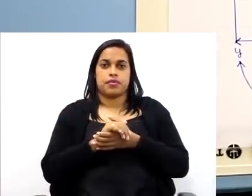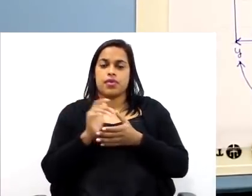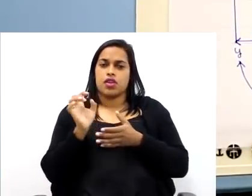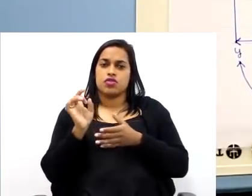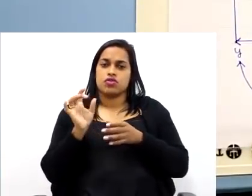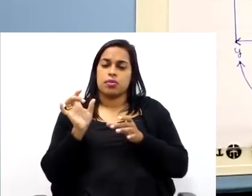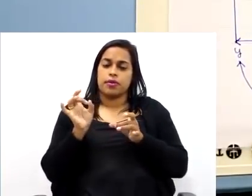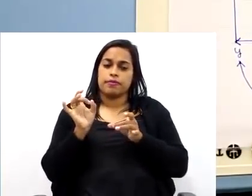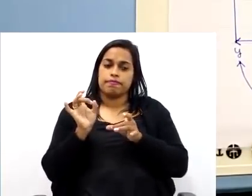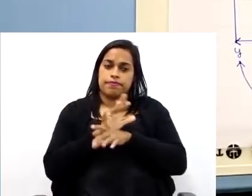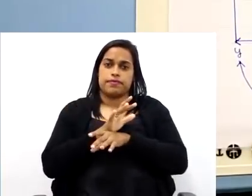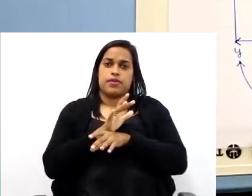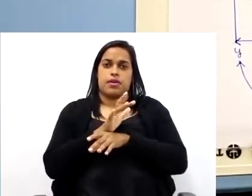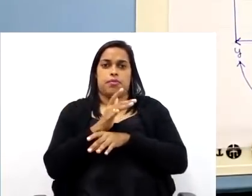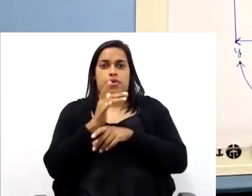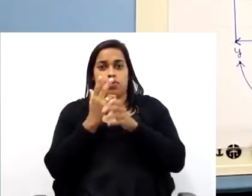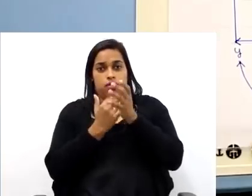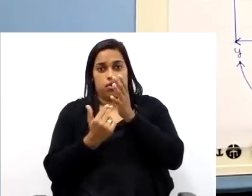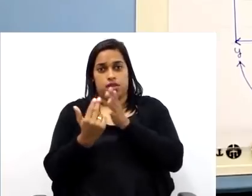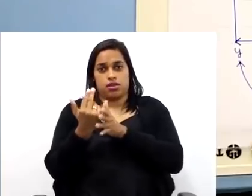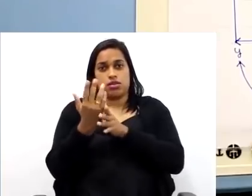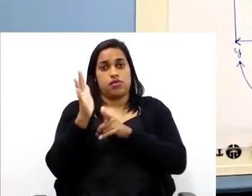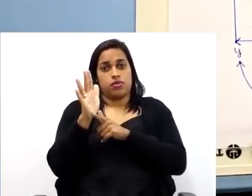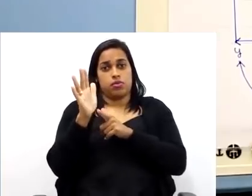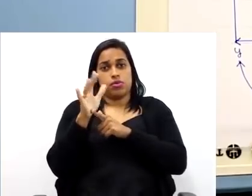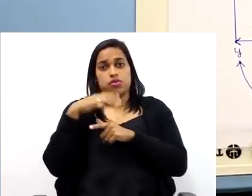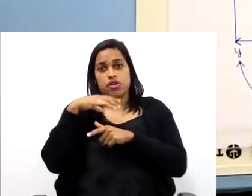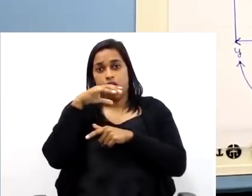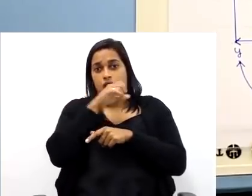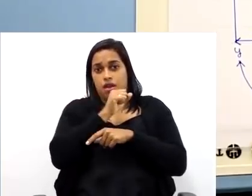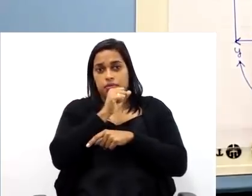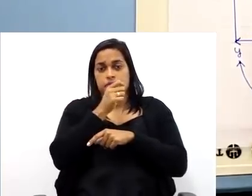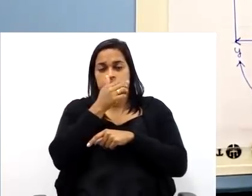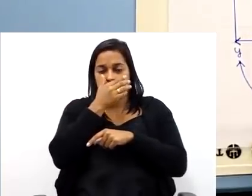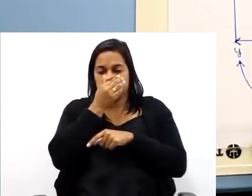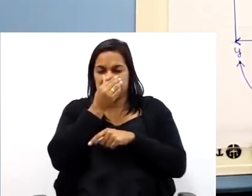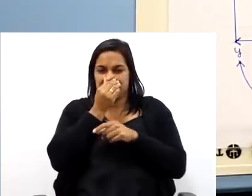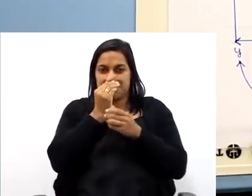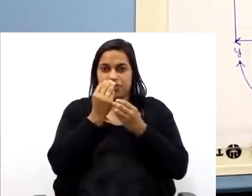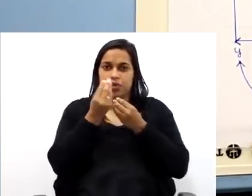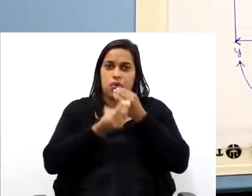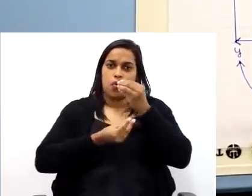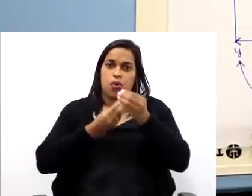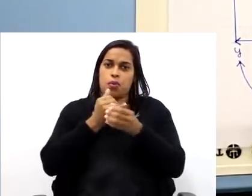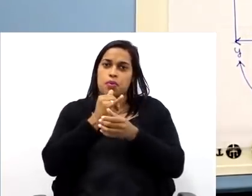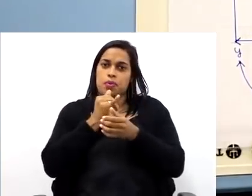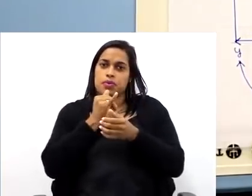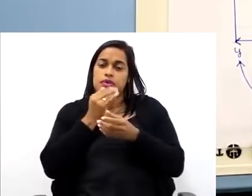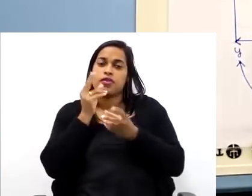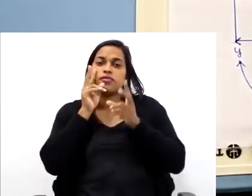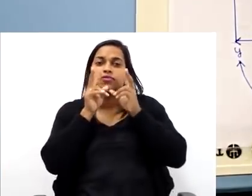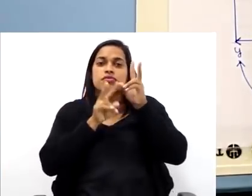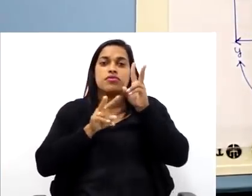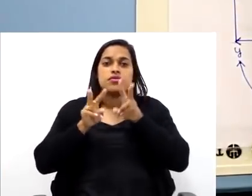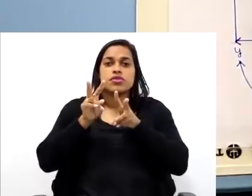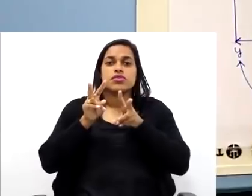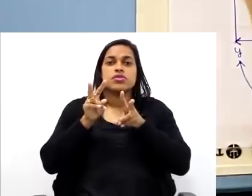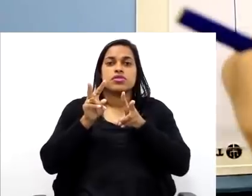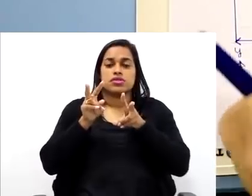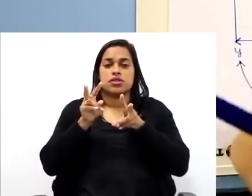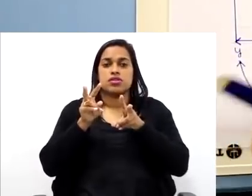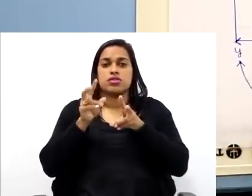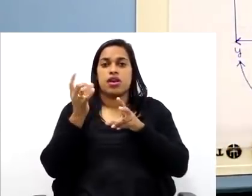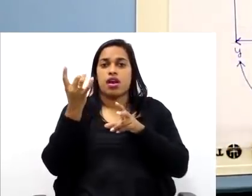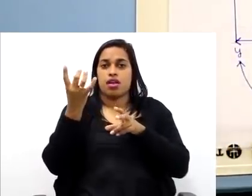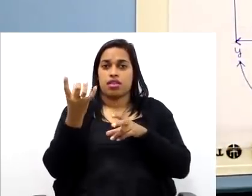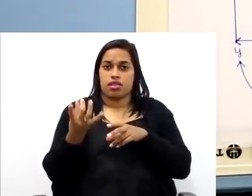concluir o desenho, eu vou mostrar aqui rapidamente a posterior, que vai ser, ela funciona, as vistas funcionam em pares,